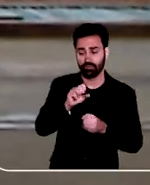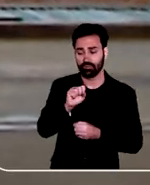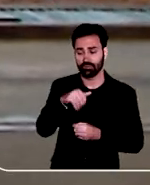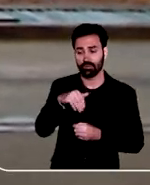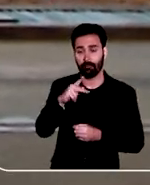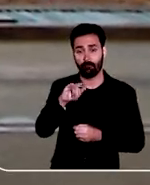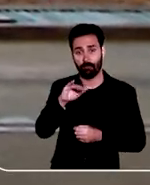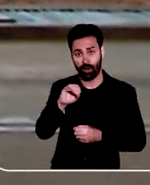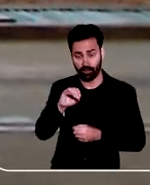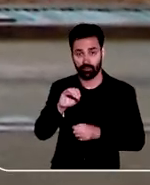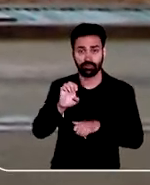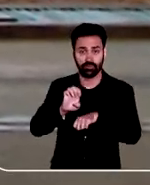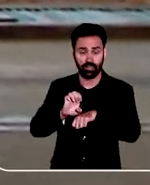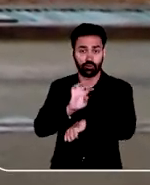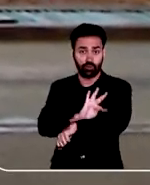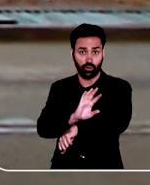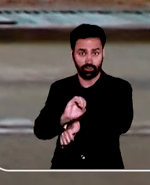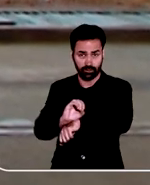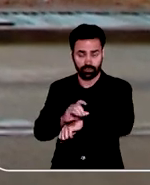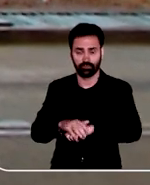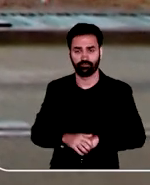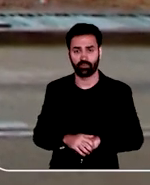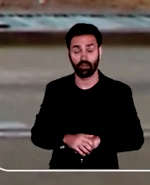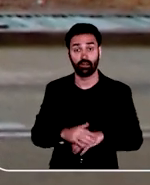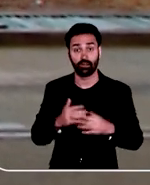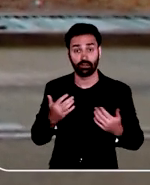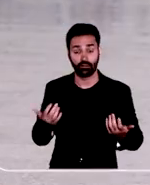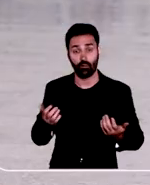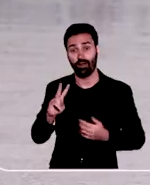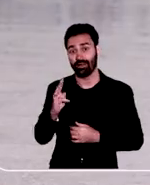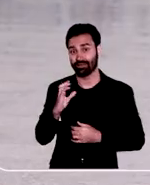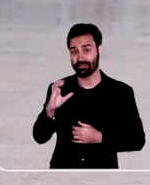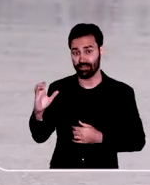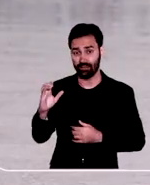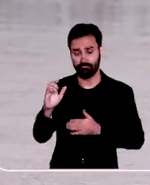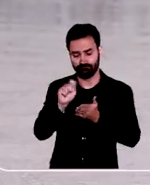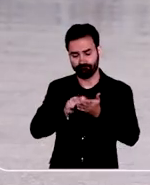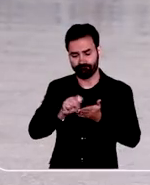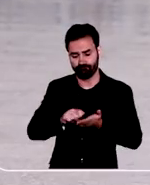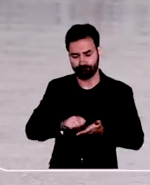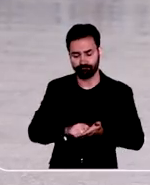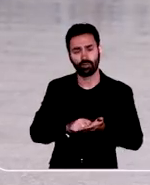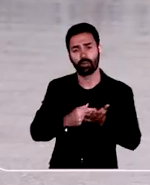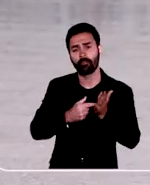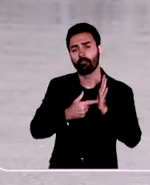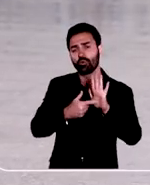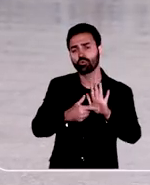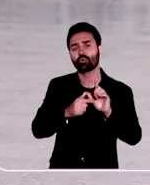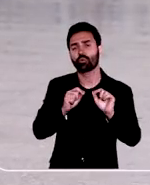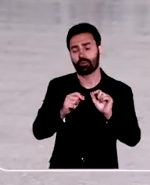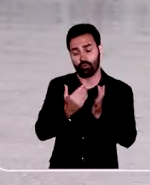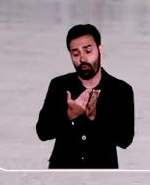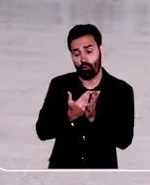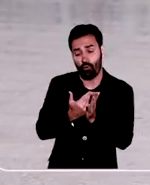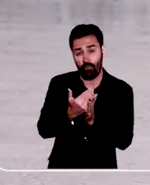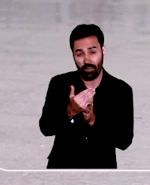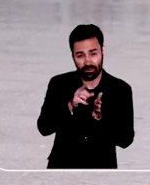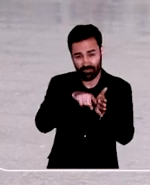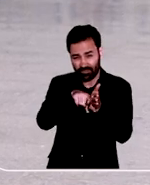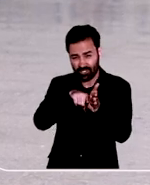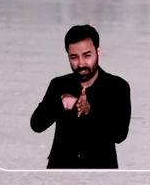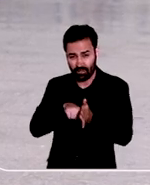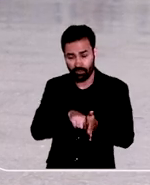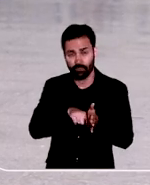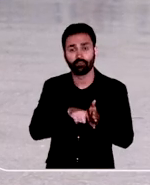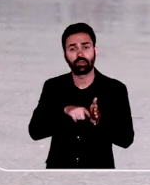Nacional de saúde do município de Sampaio em Tocantins segundo o autor do abes Corpus desde o começo das investigações